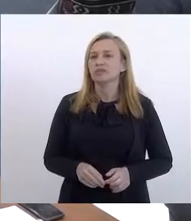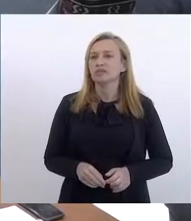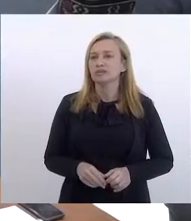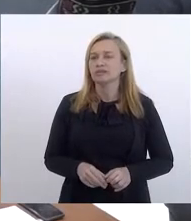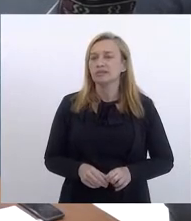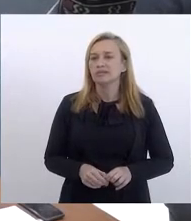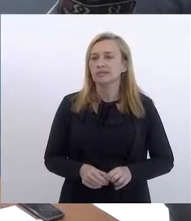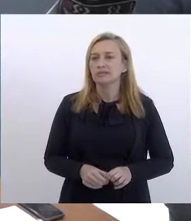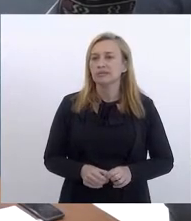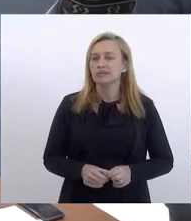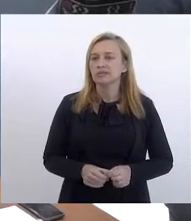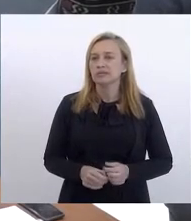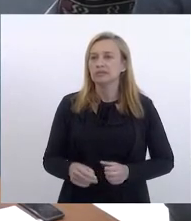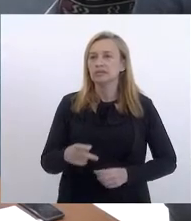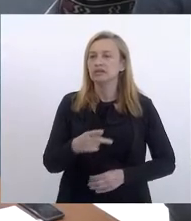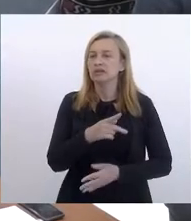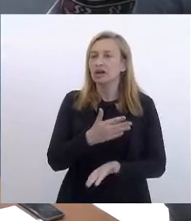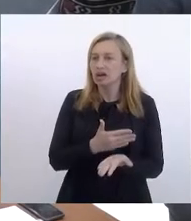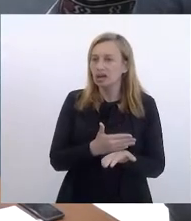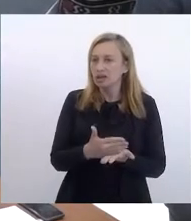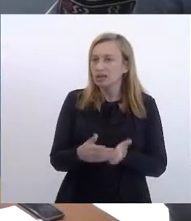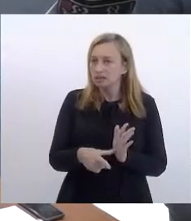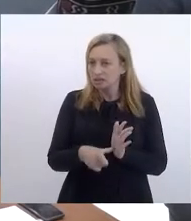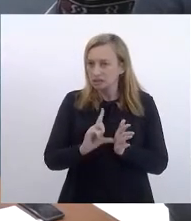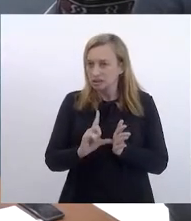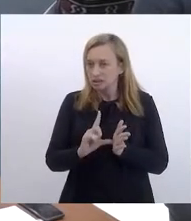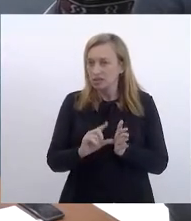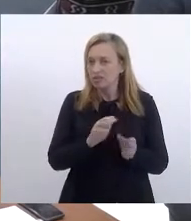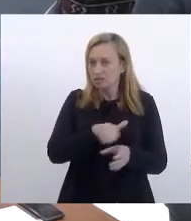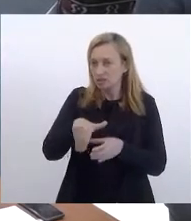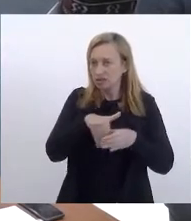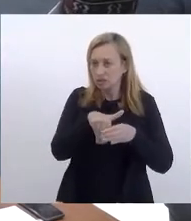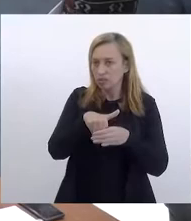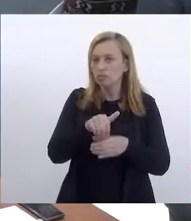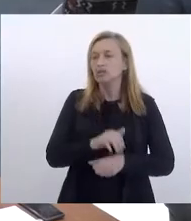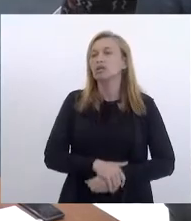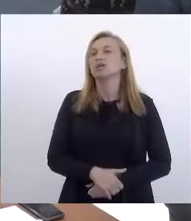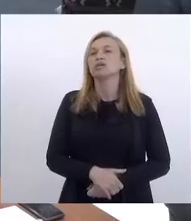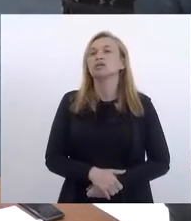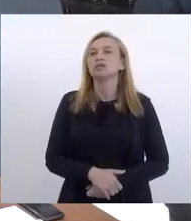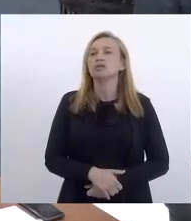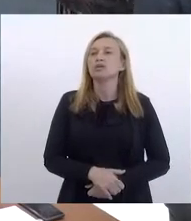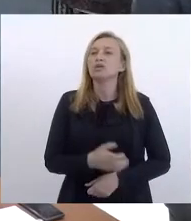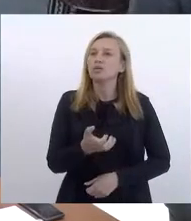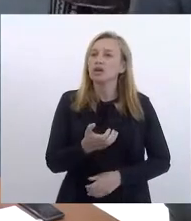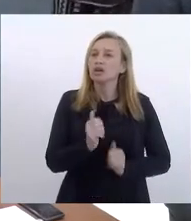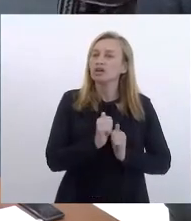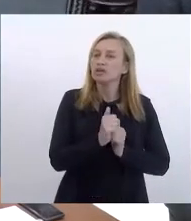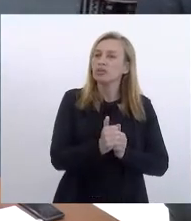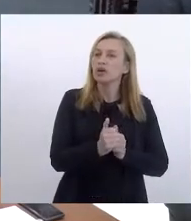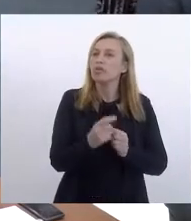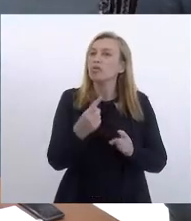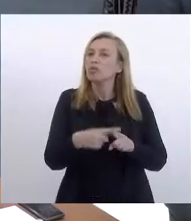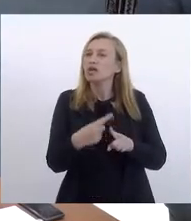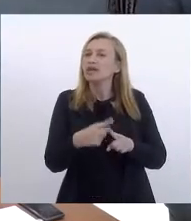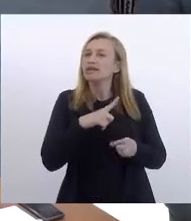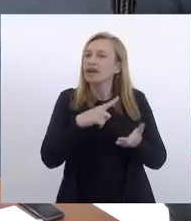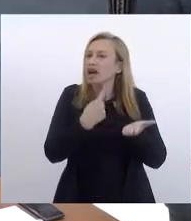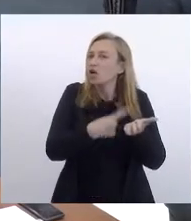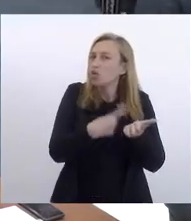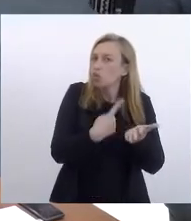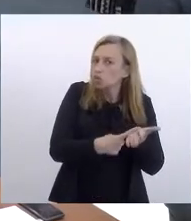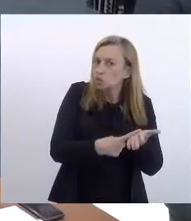Presidência, antes de iniciarmos a votação, eu quero encaminhar porque tem acordo